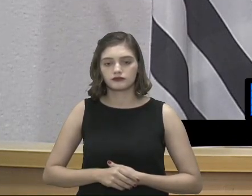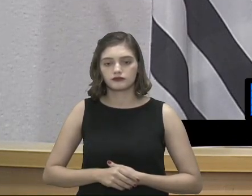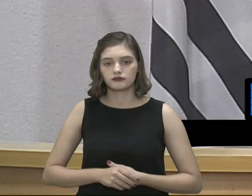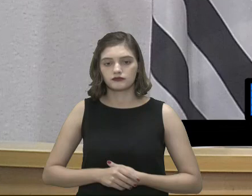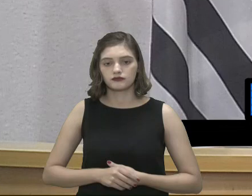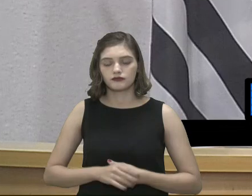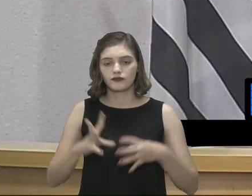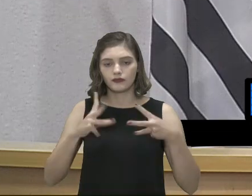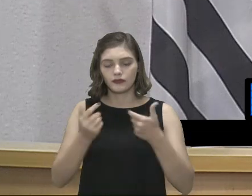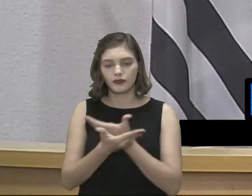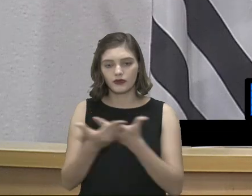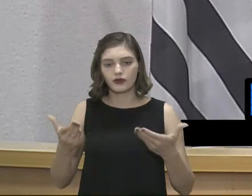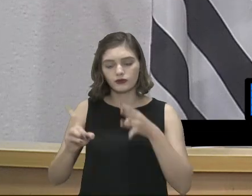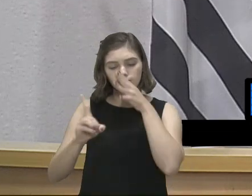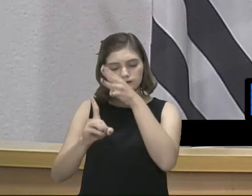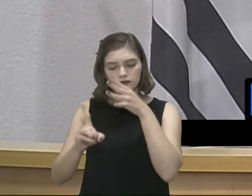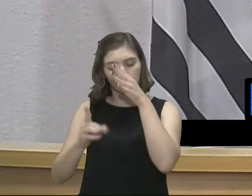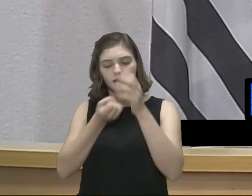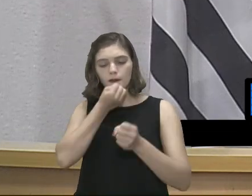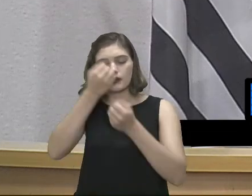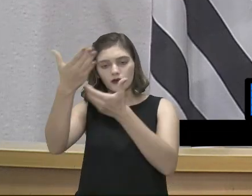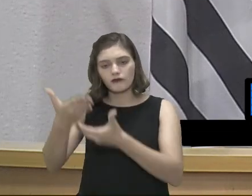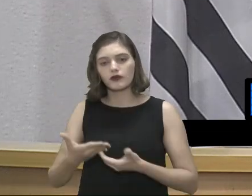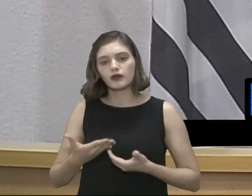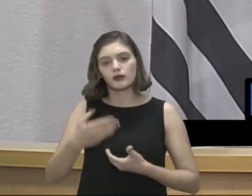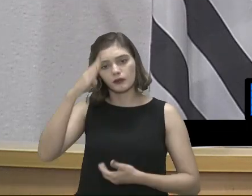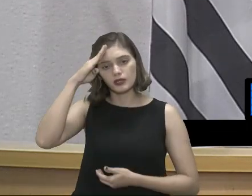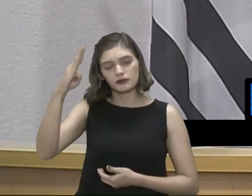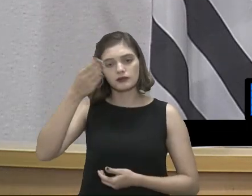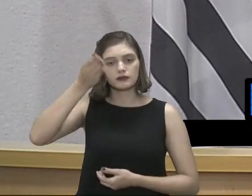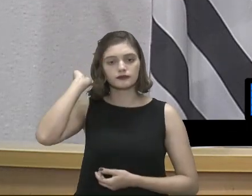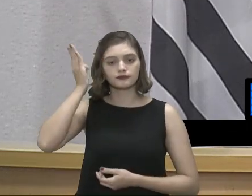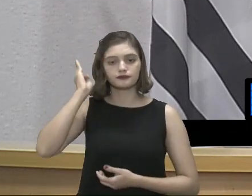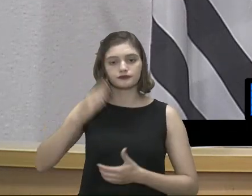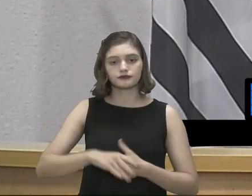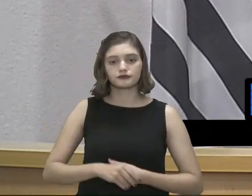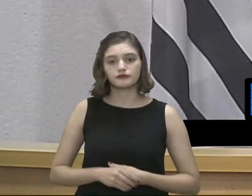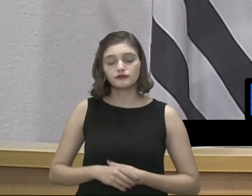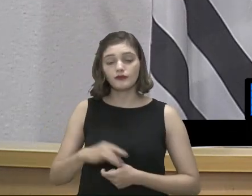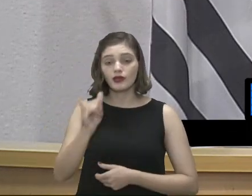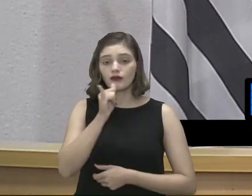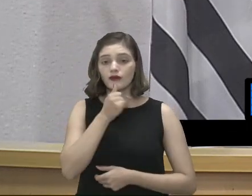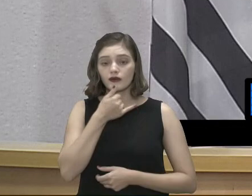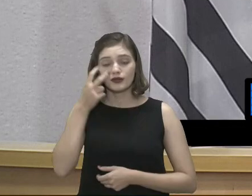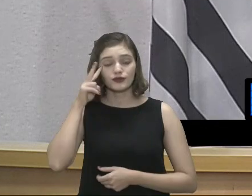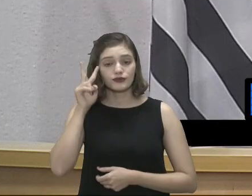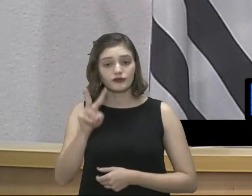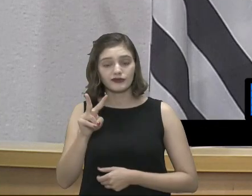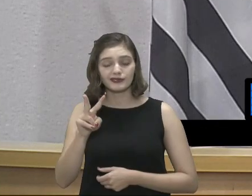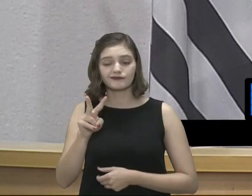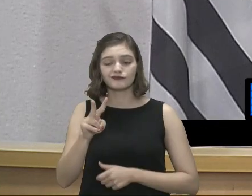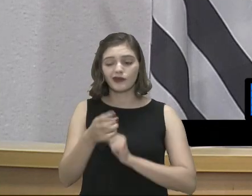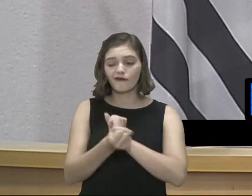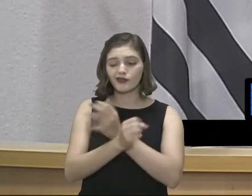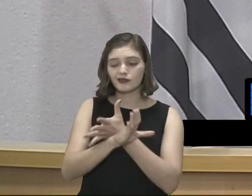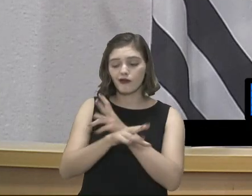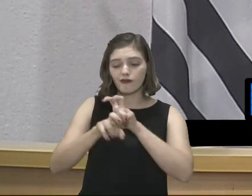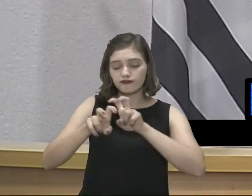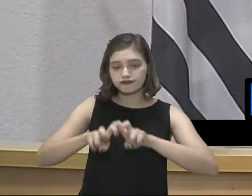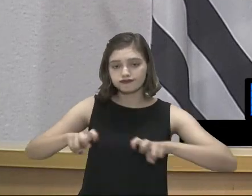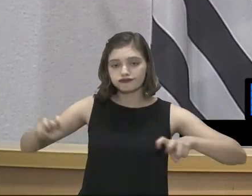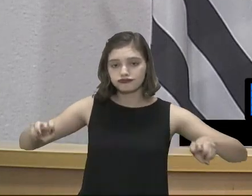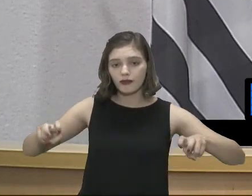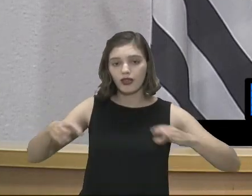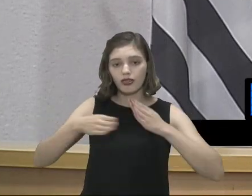acho que todas as críticas são bem-vindas, principalmente à cidade de Taubaté. Fico triste de ver tantas cadeiras vazias aqui